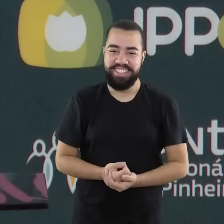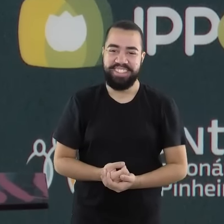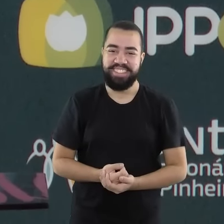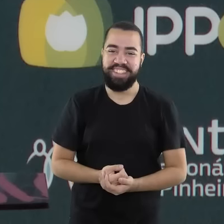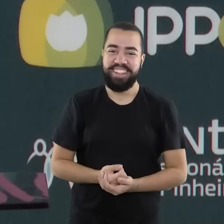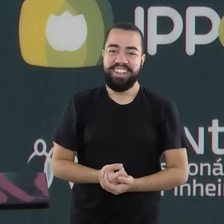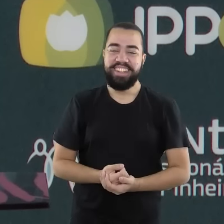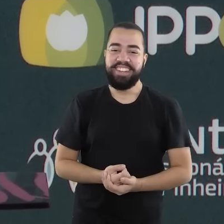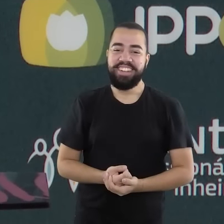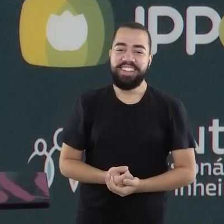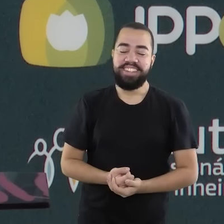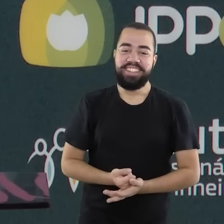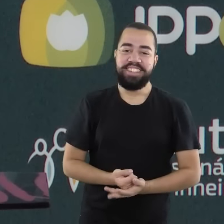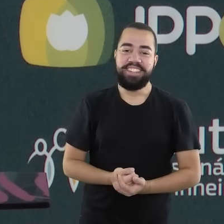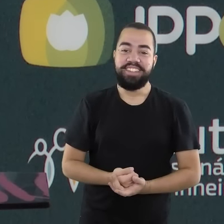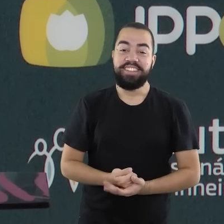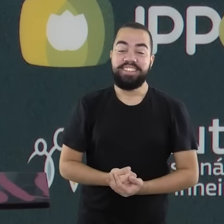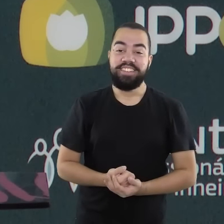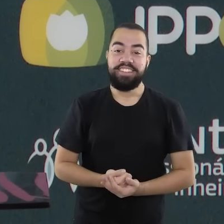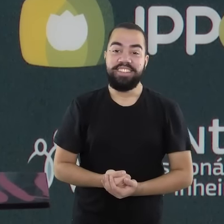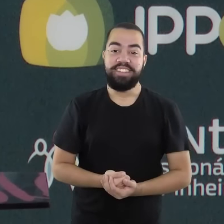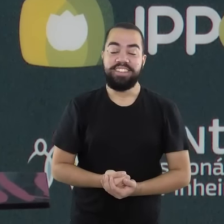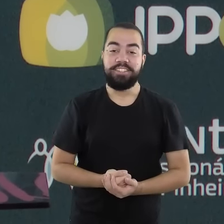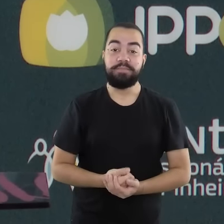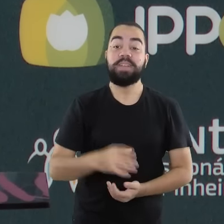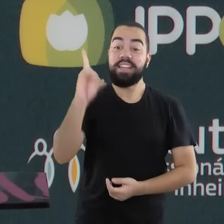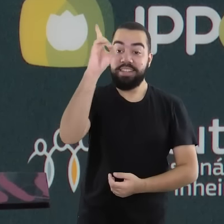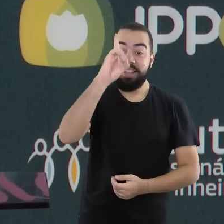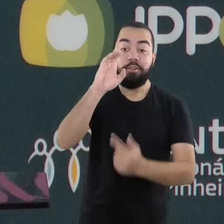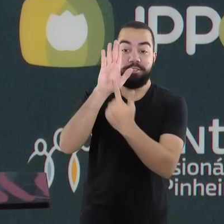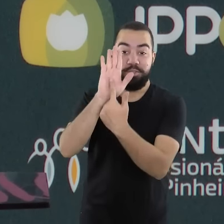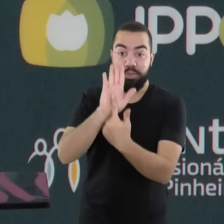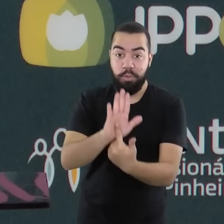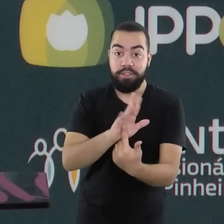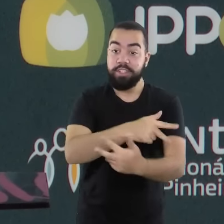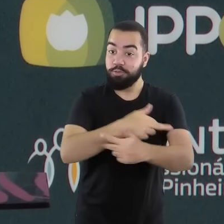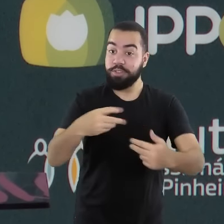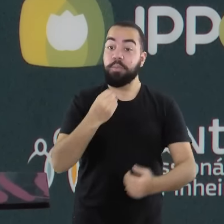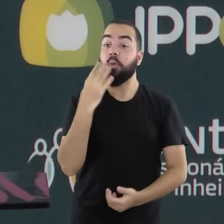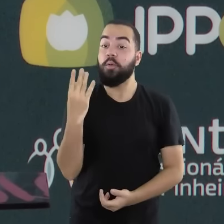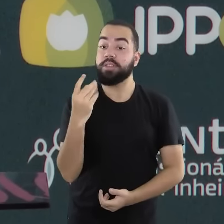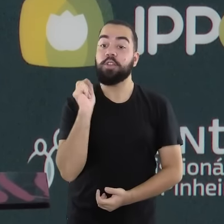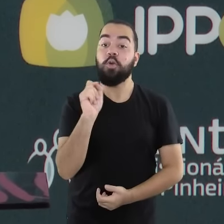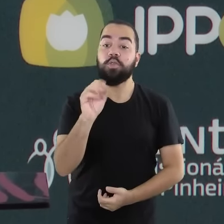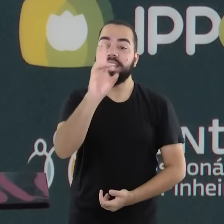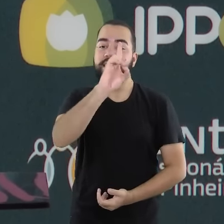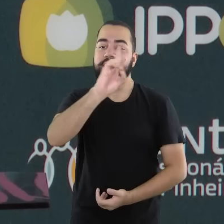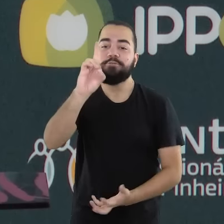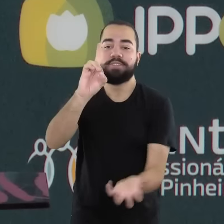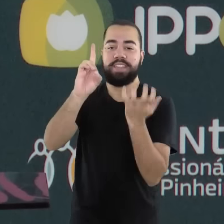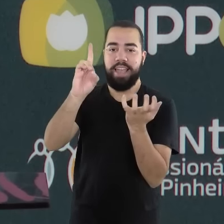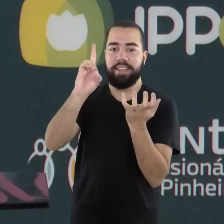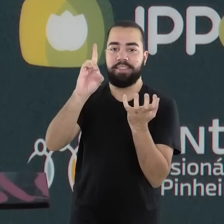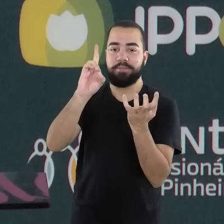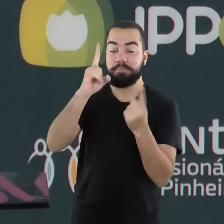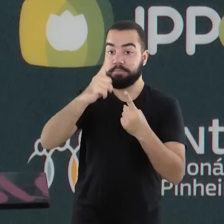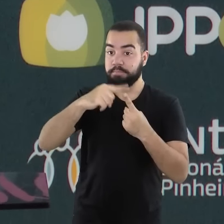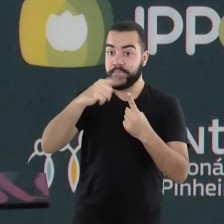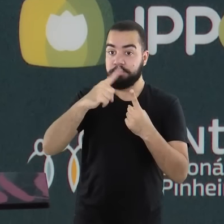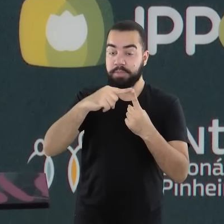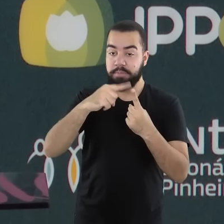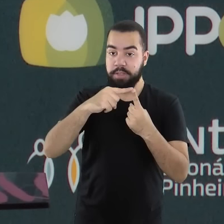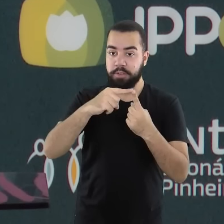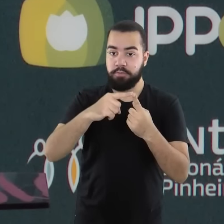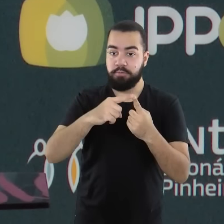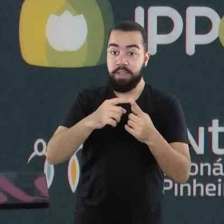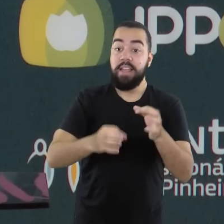Ele te declarou ao homem o que é bom e o que é que o Senhor pede de ti. Primeiro, que pratiques